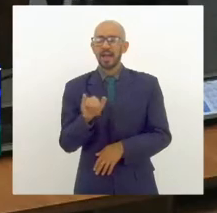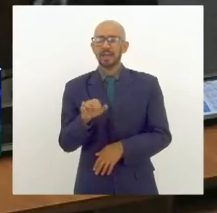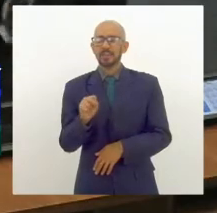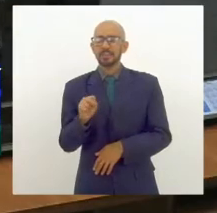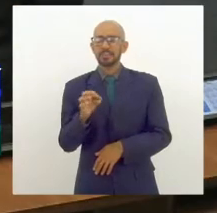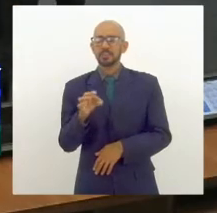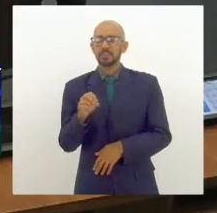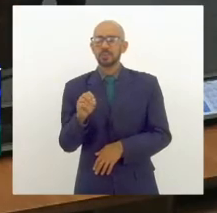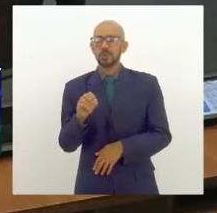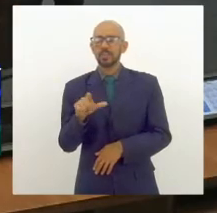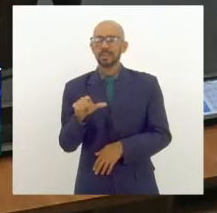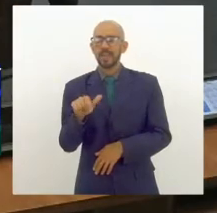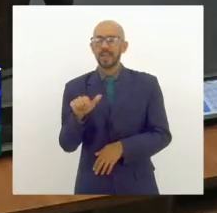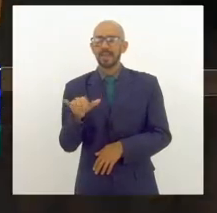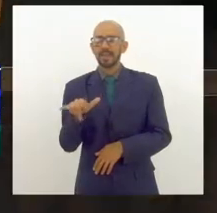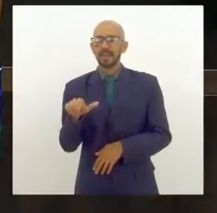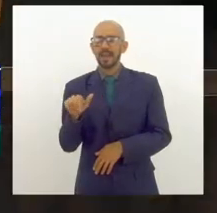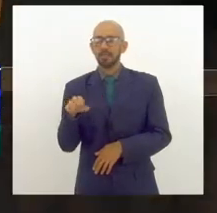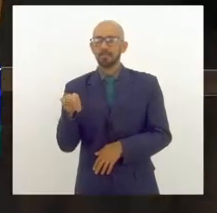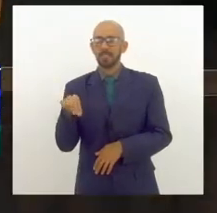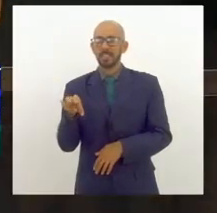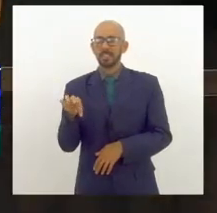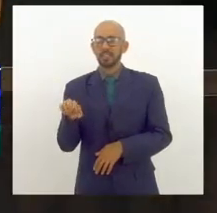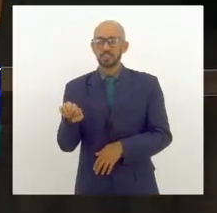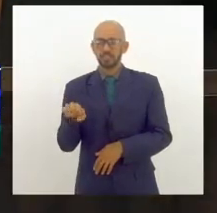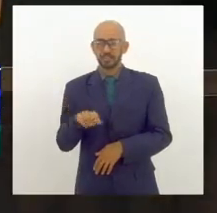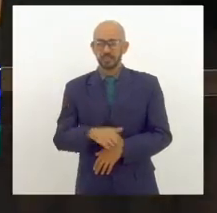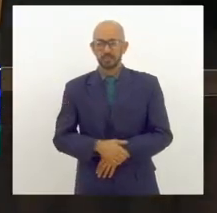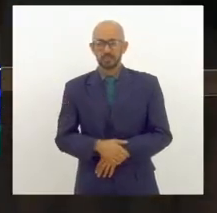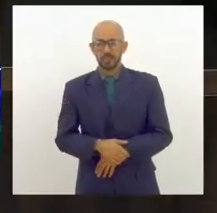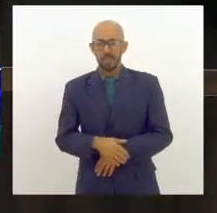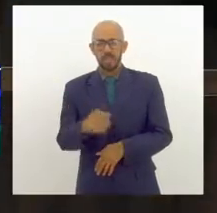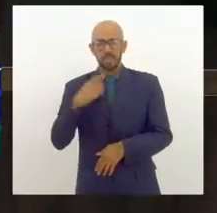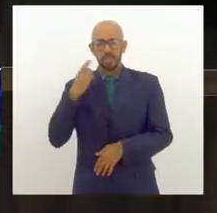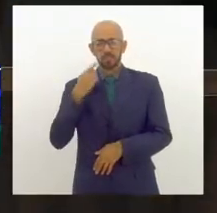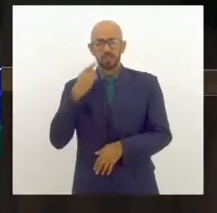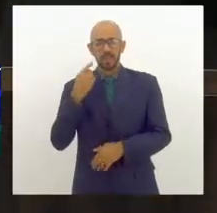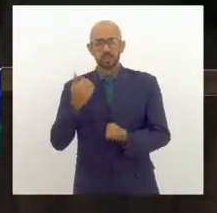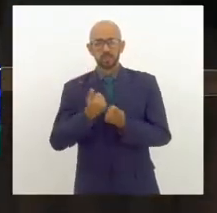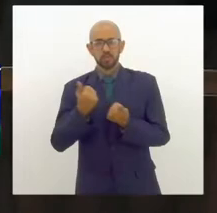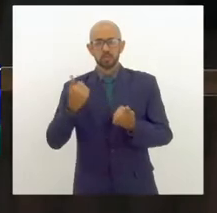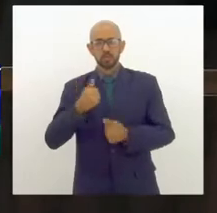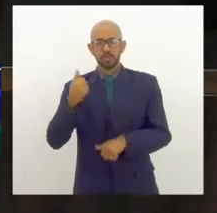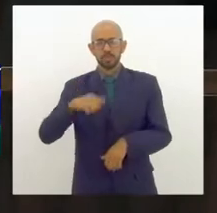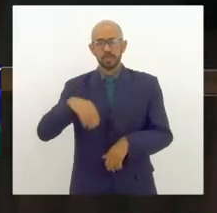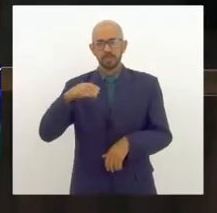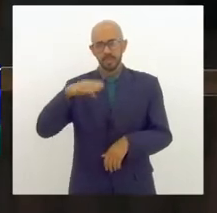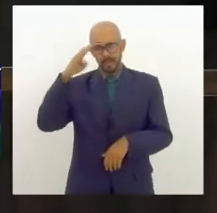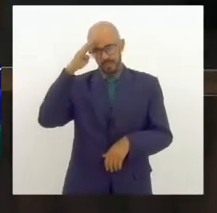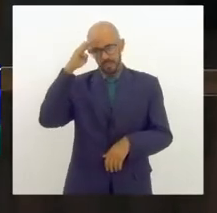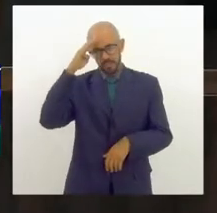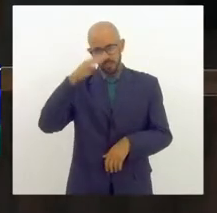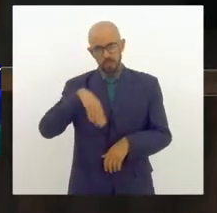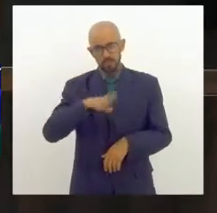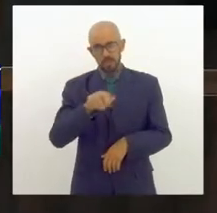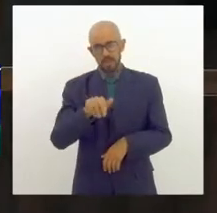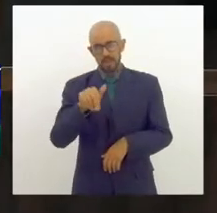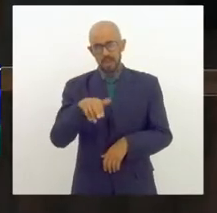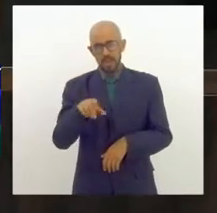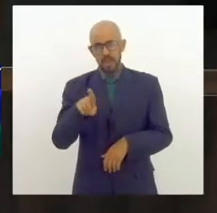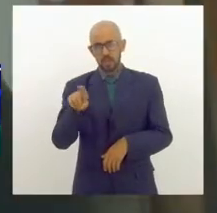Aristotelicamente. Carlos Macedo, deputado subtenente Bernardo. Me passa os números, sub, por